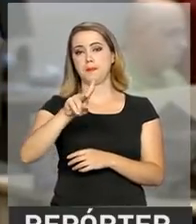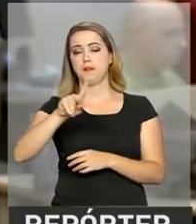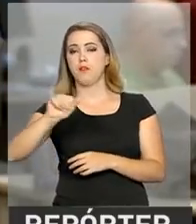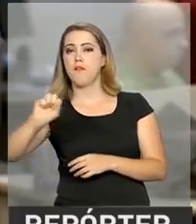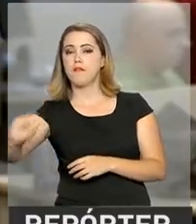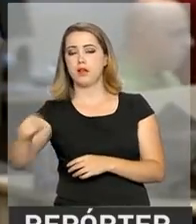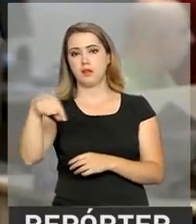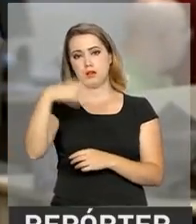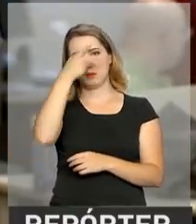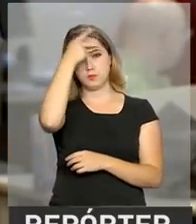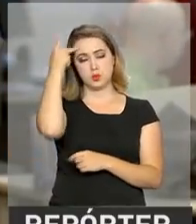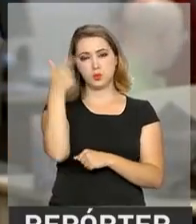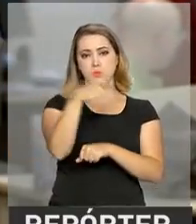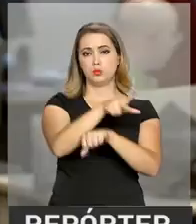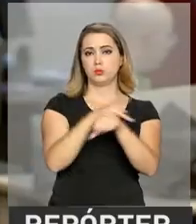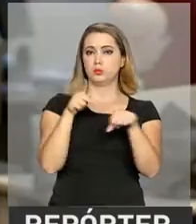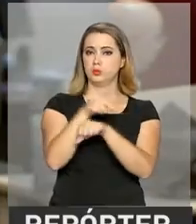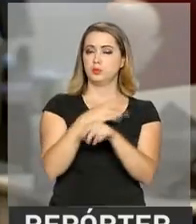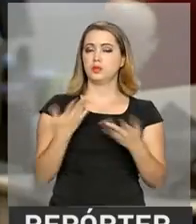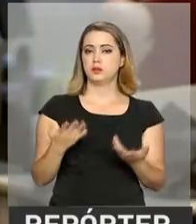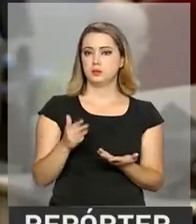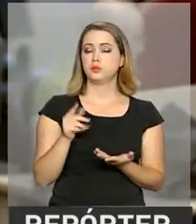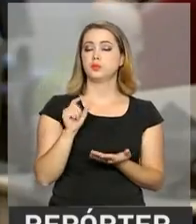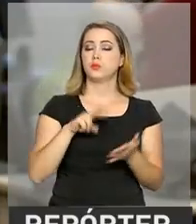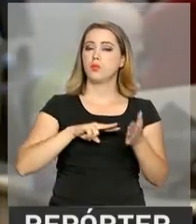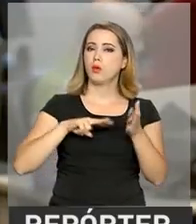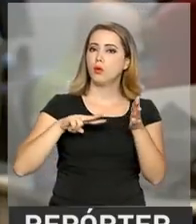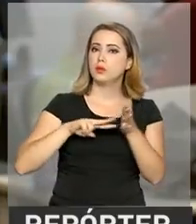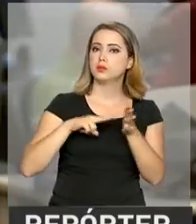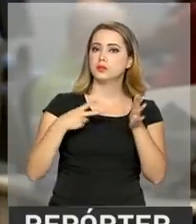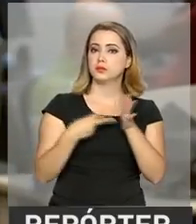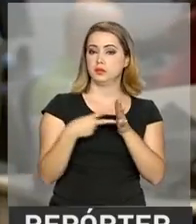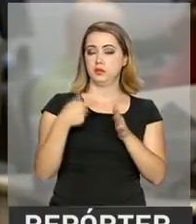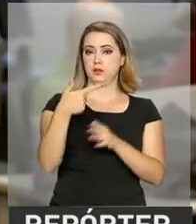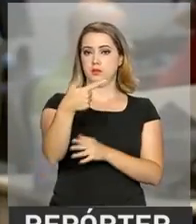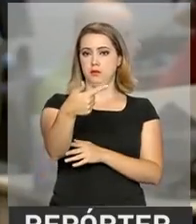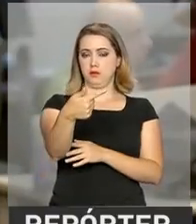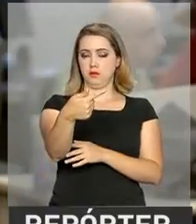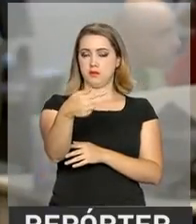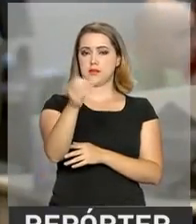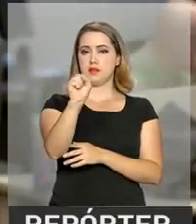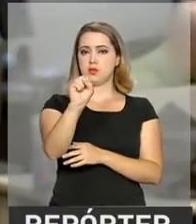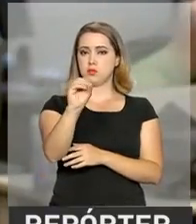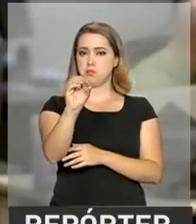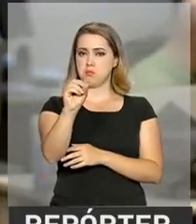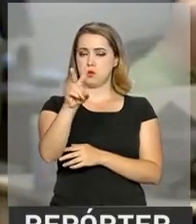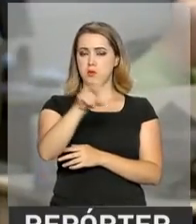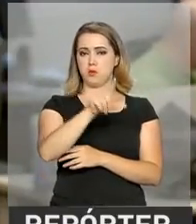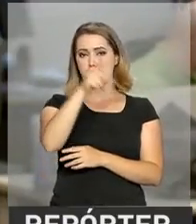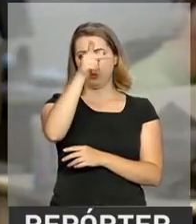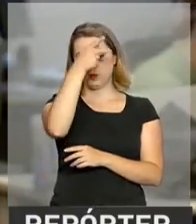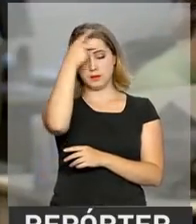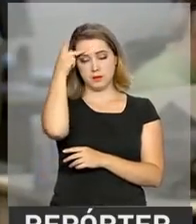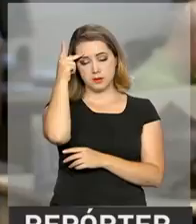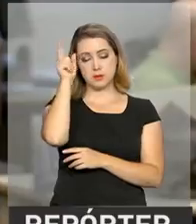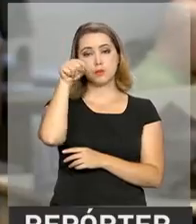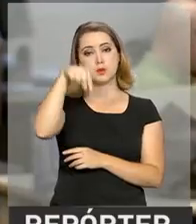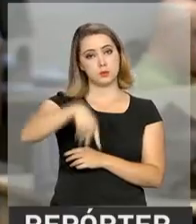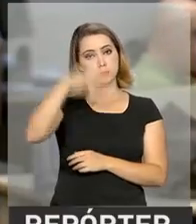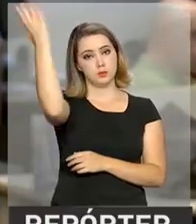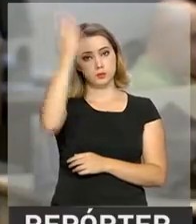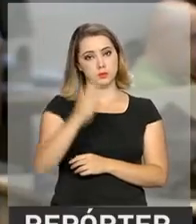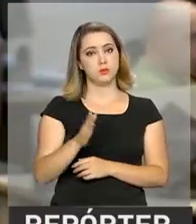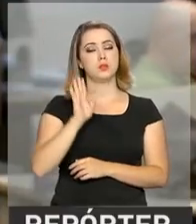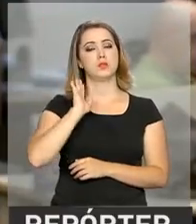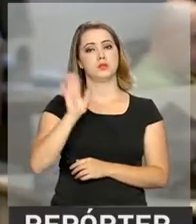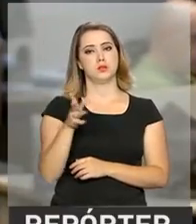sejam brasileiros, o que representa 7.800 profissionais. Só este mês, já estão sendo repostos mais de